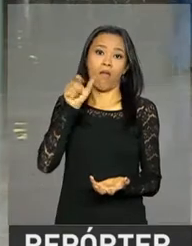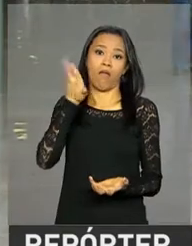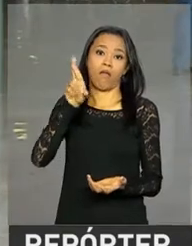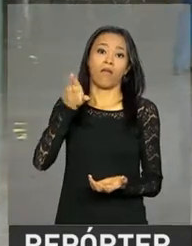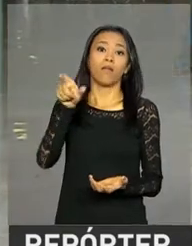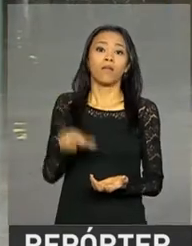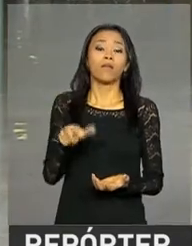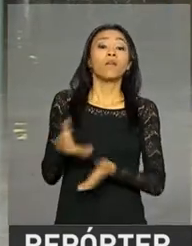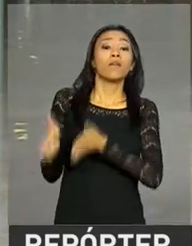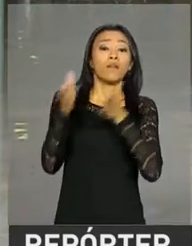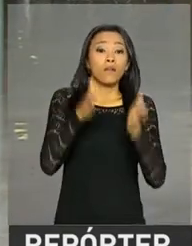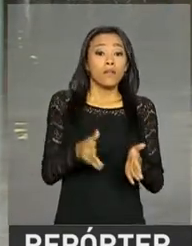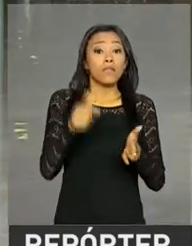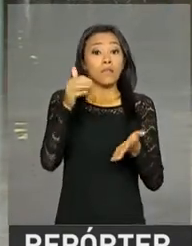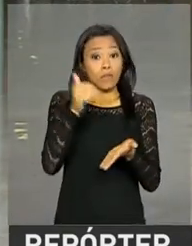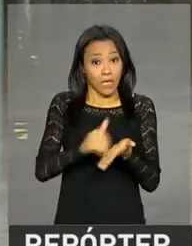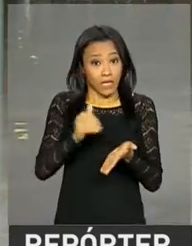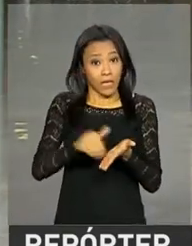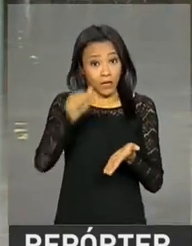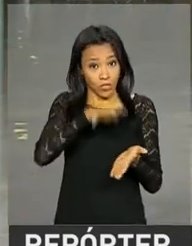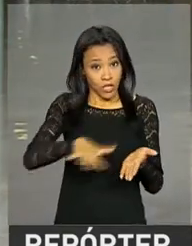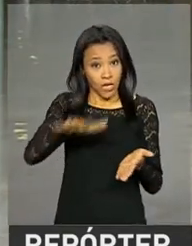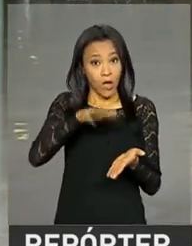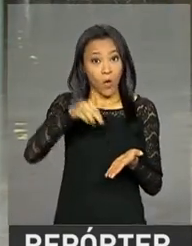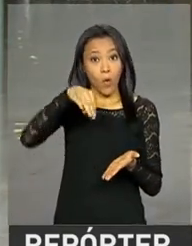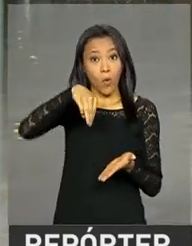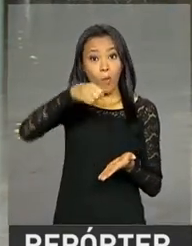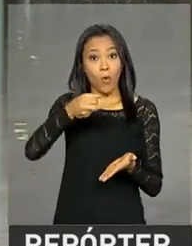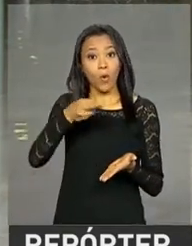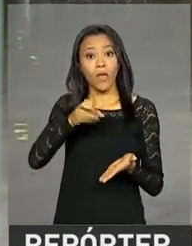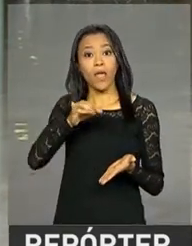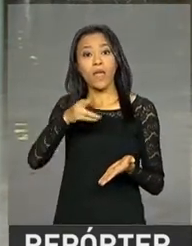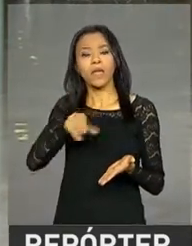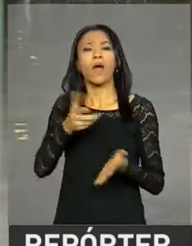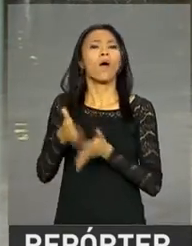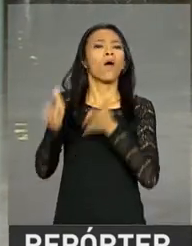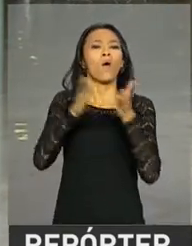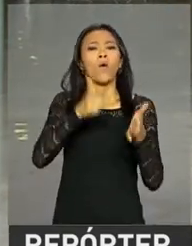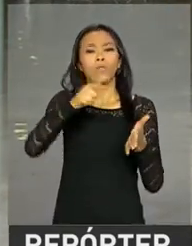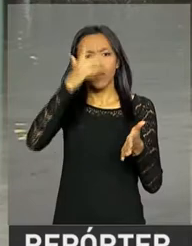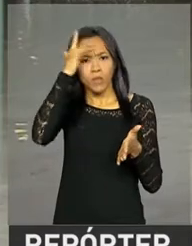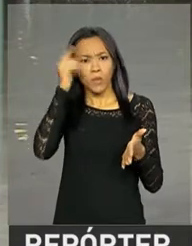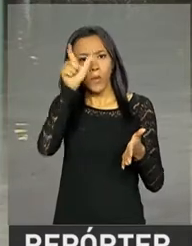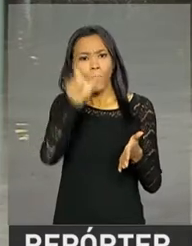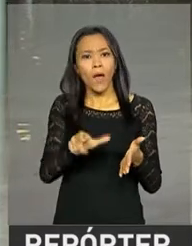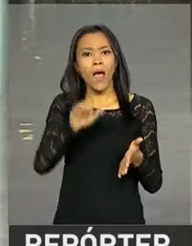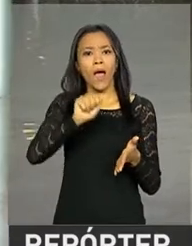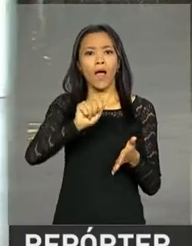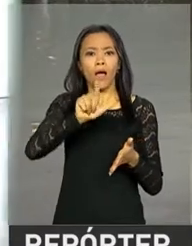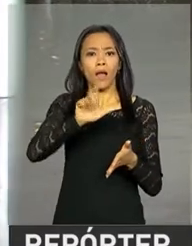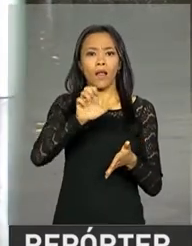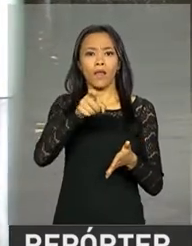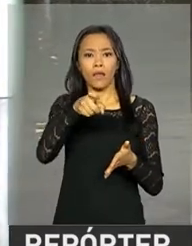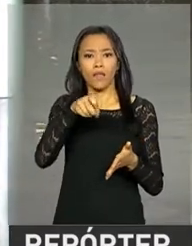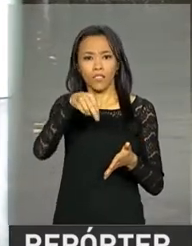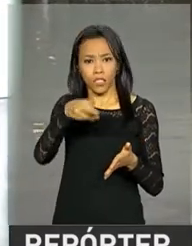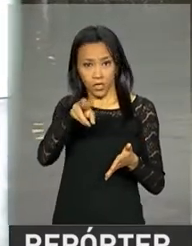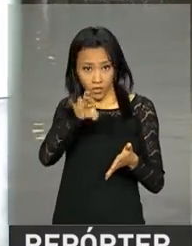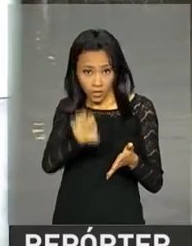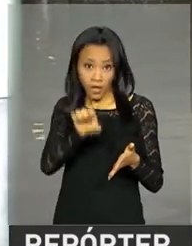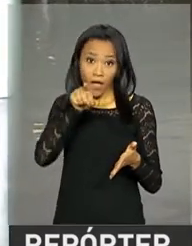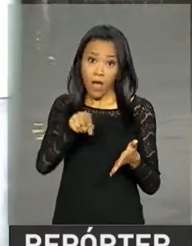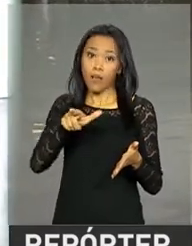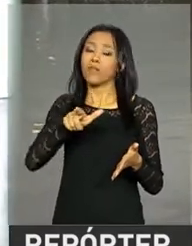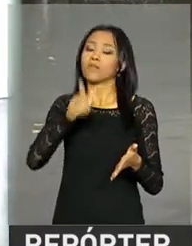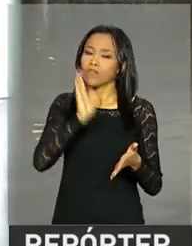o secretário-geral Moreira Franco e também Alexandre de Moraes, lembrando aí, Alexandre de Moraes já chefiava a pasta